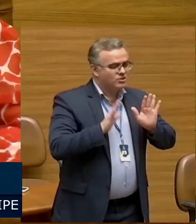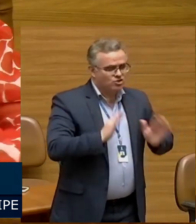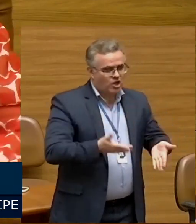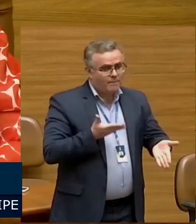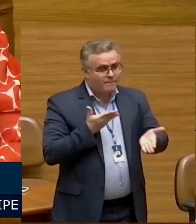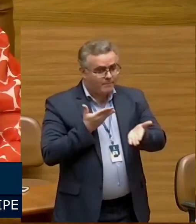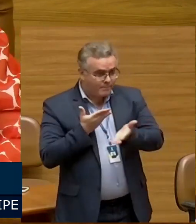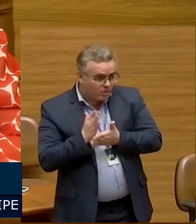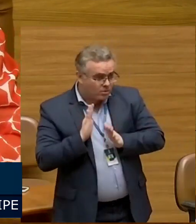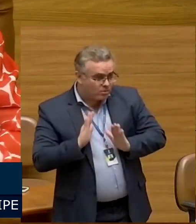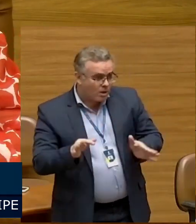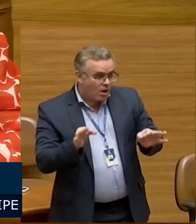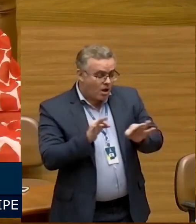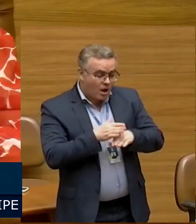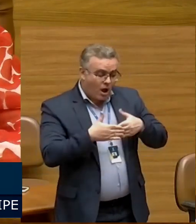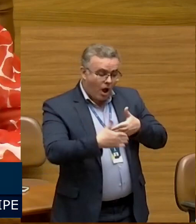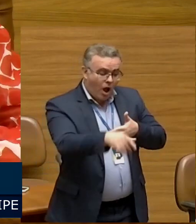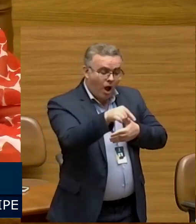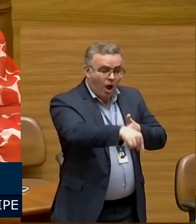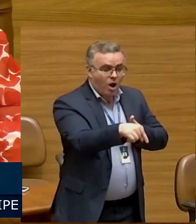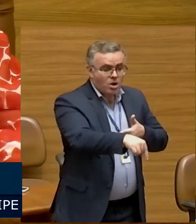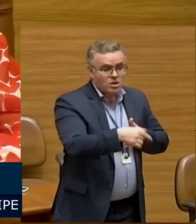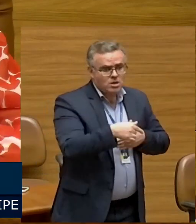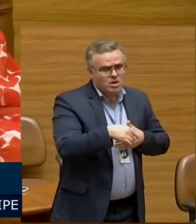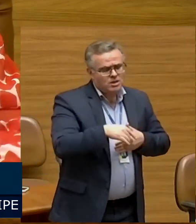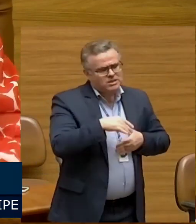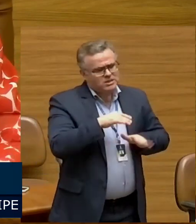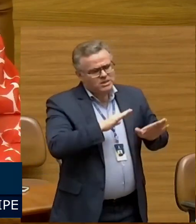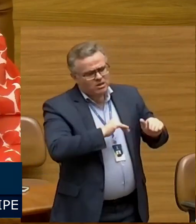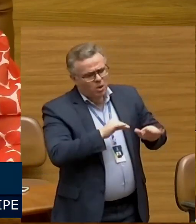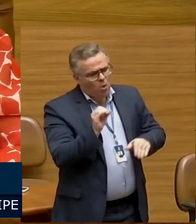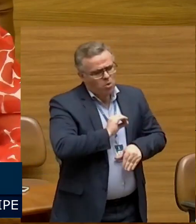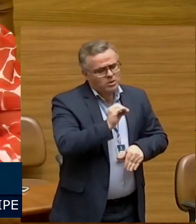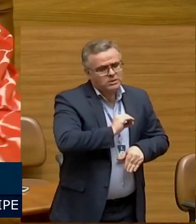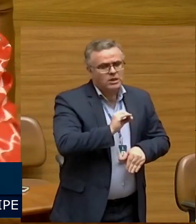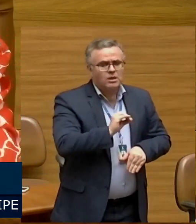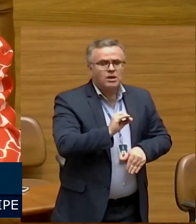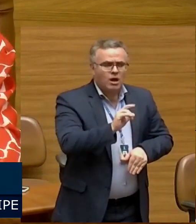LDO, agora, né, em setembro, outubro, tem